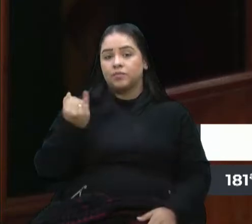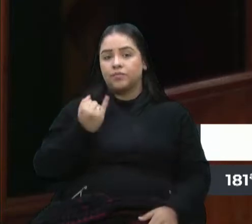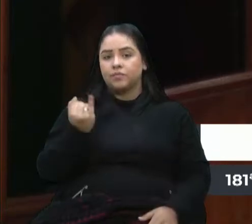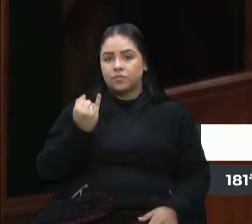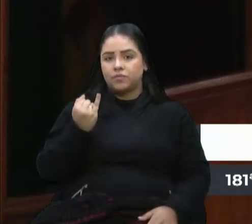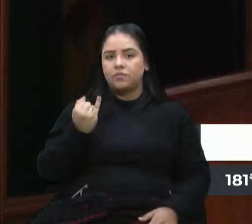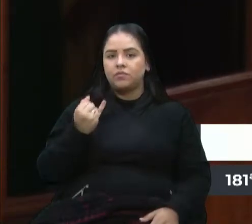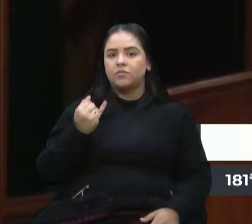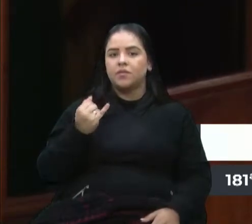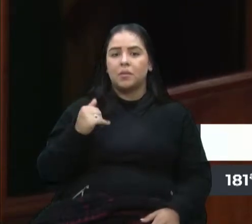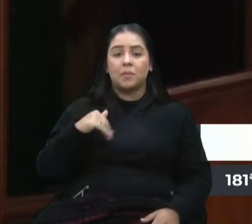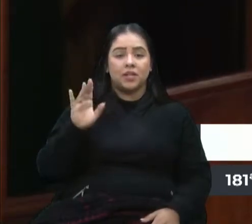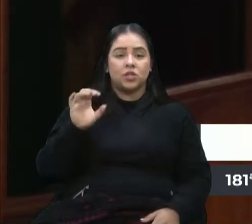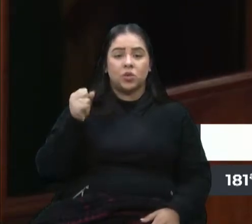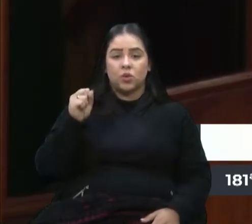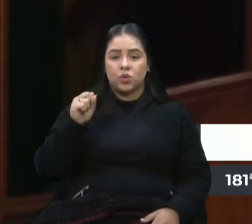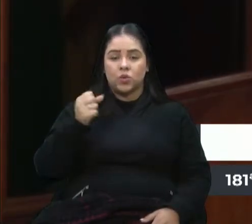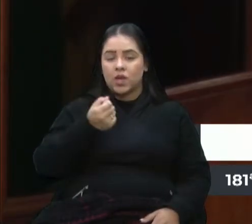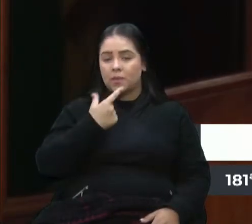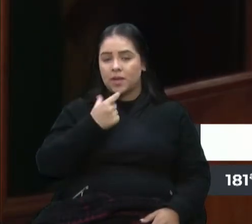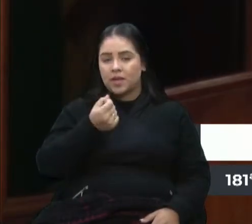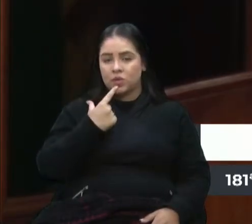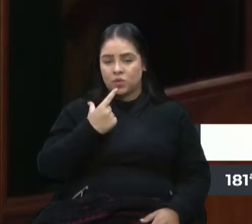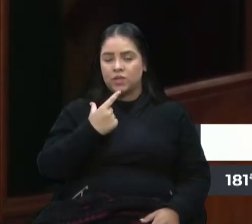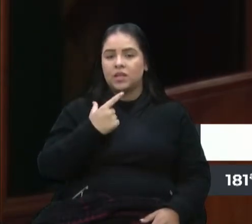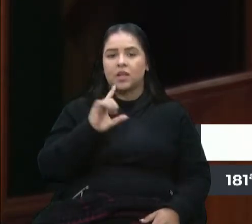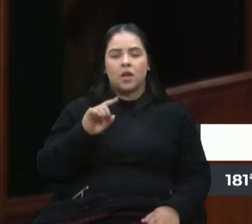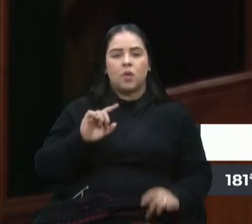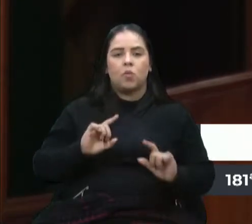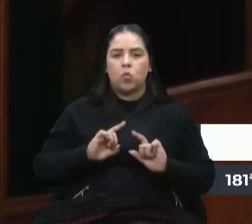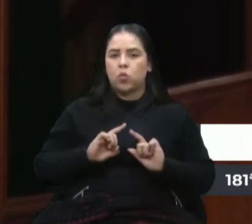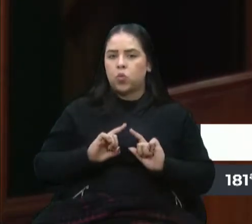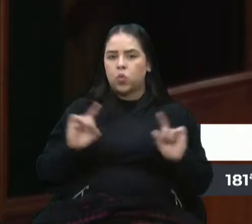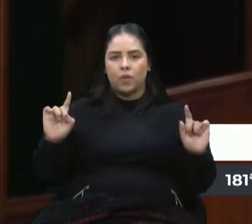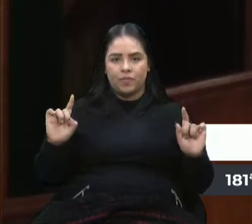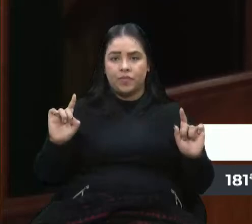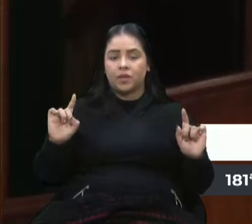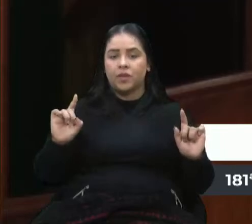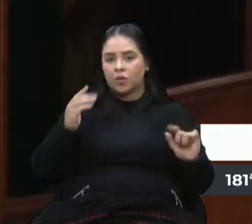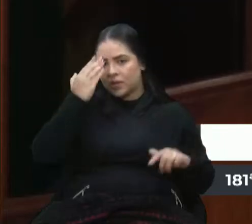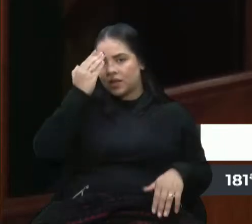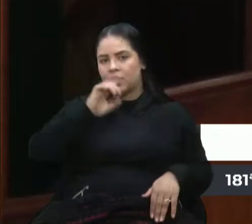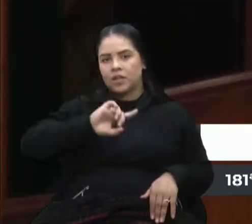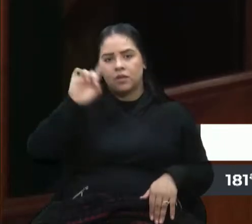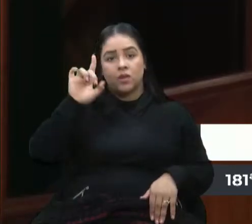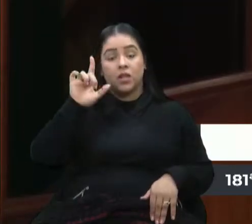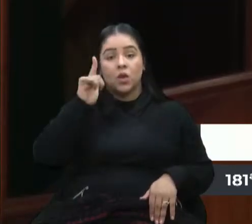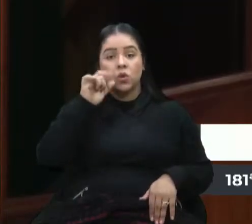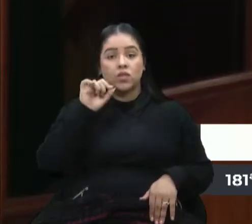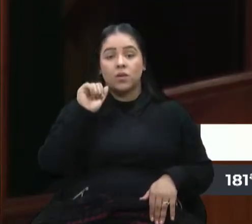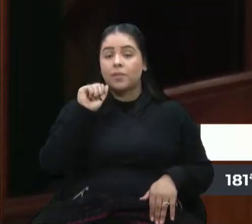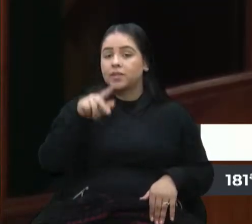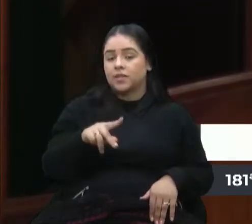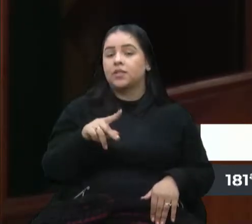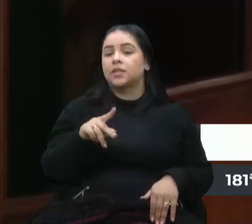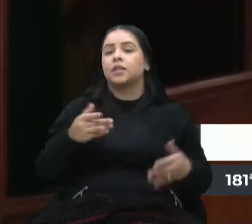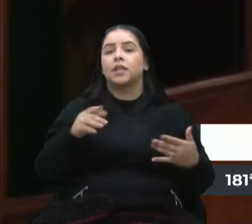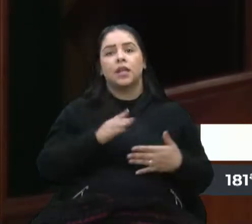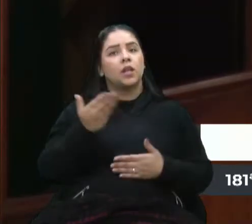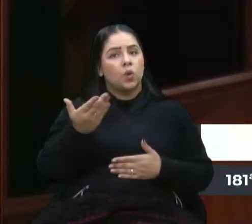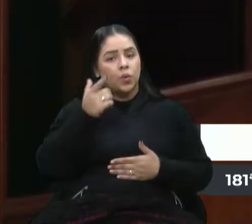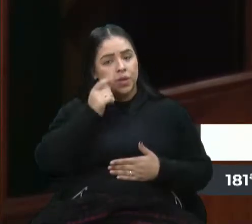são mais de 8 medicações, é um valor enorme. E graças a Deus que ele conseguiu se aposentar. Ele consegue hoje,